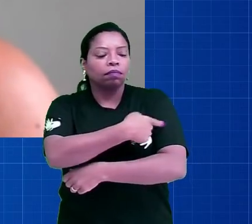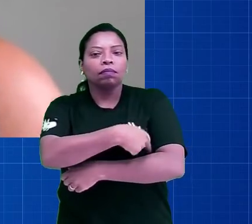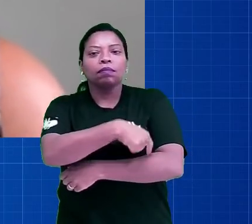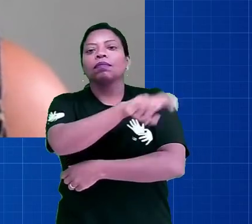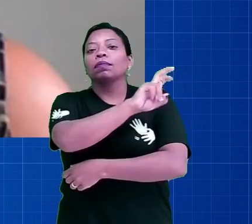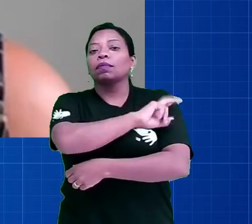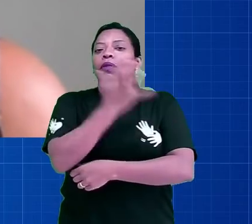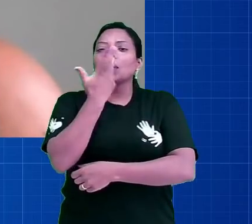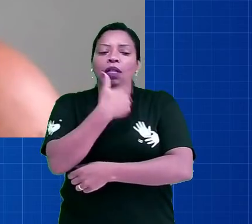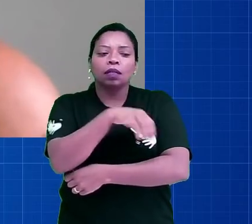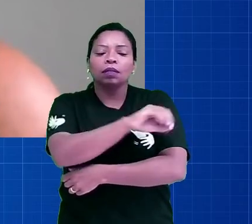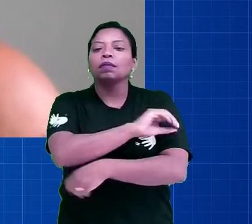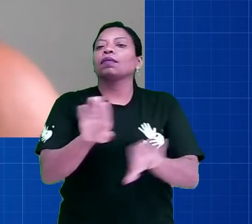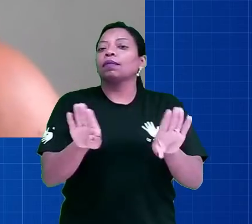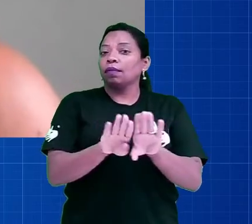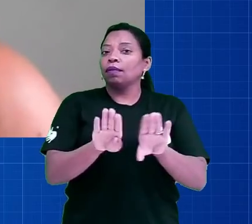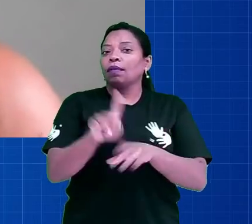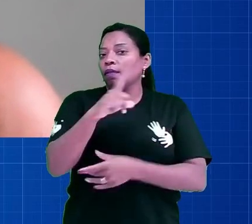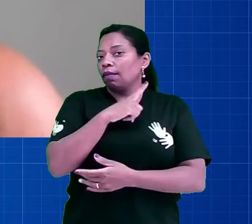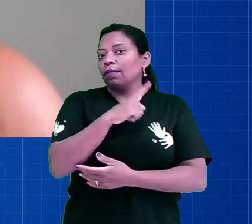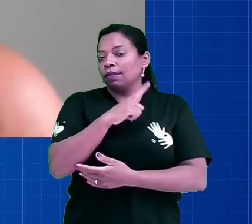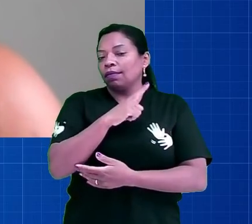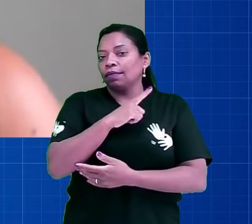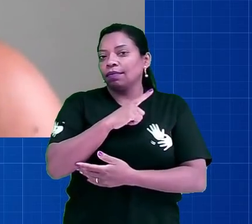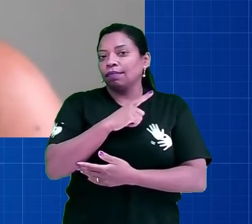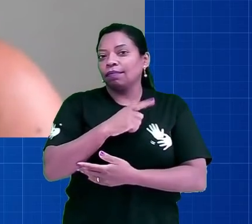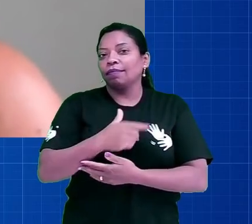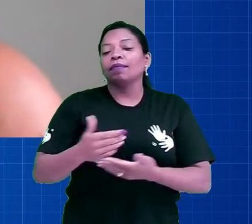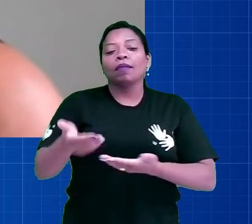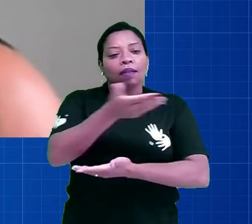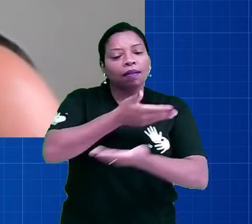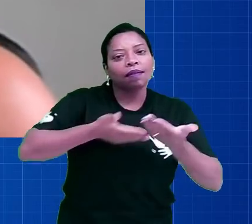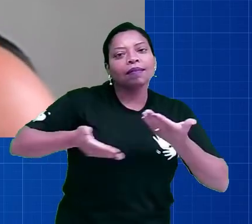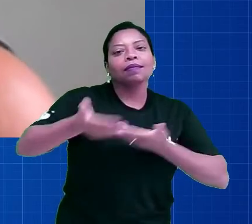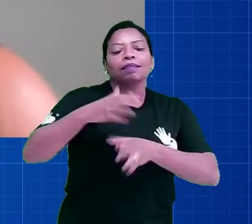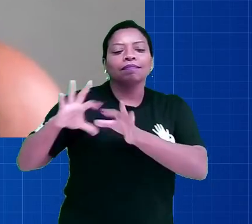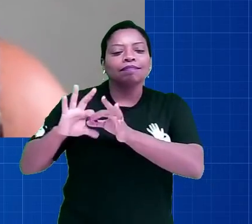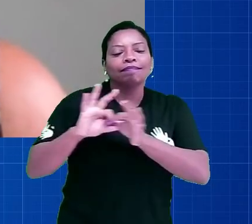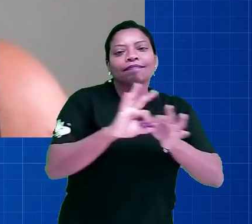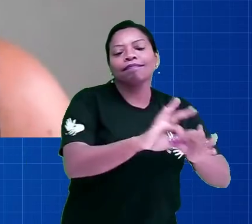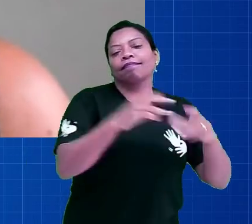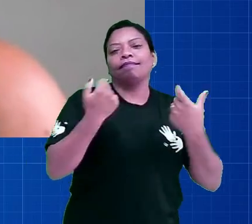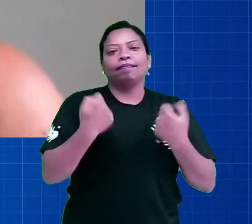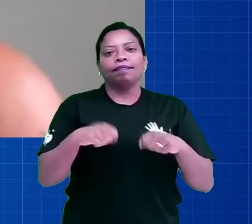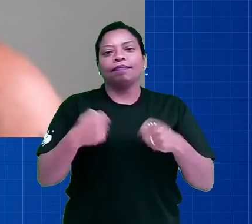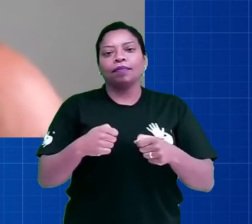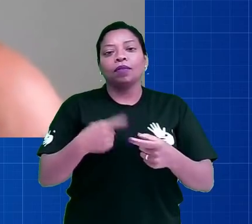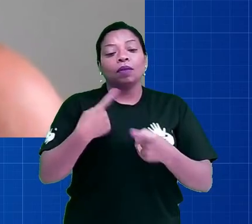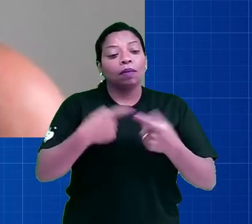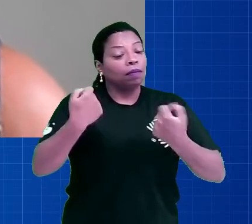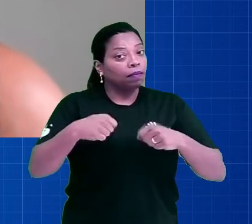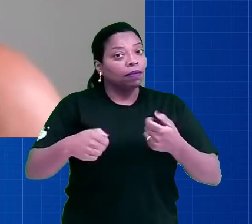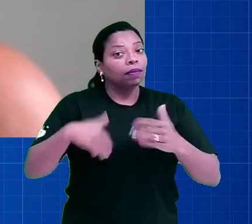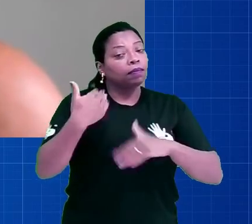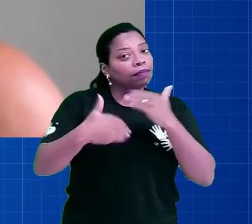gente perpassa tanto os níveis da educação infantil quanto a questão do ensino fundamental. Então, realmente precisa que todo mundo